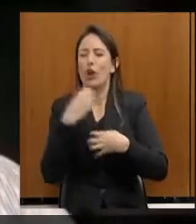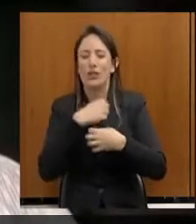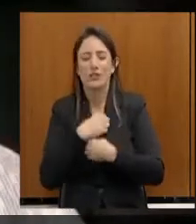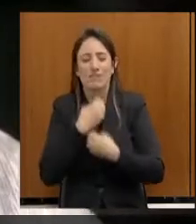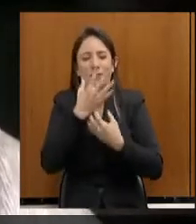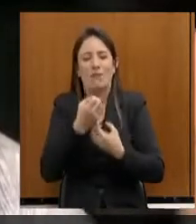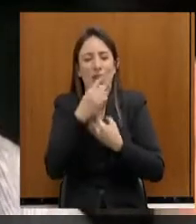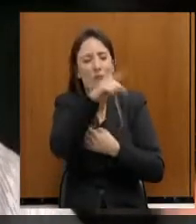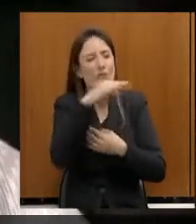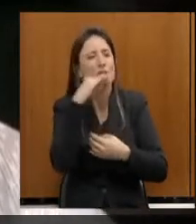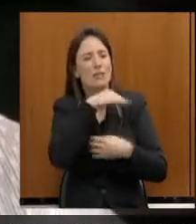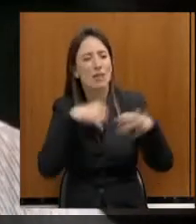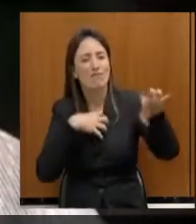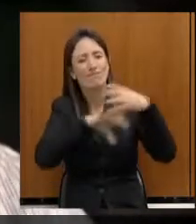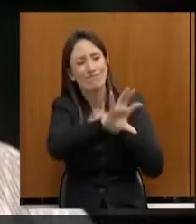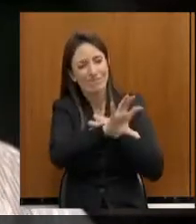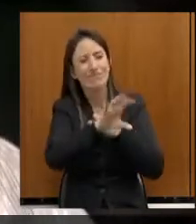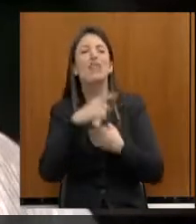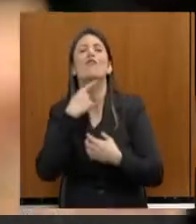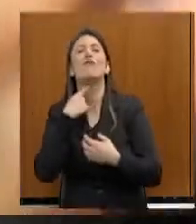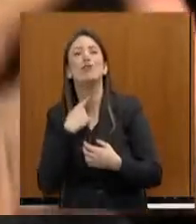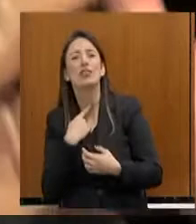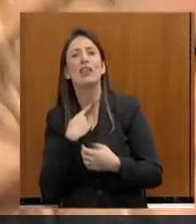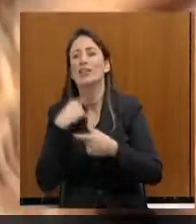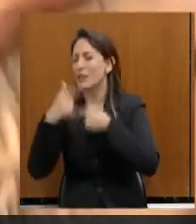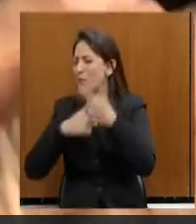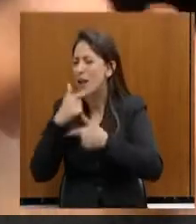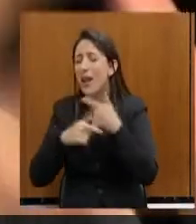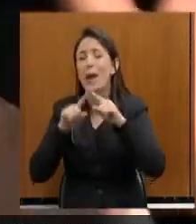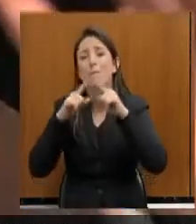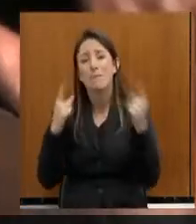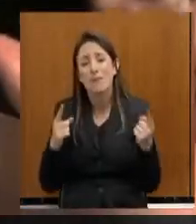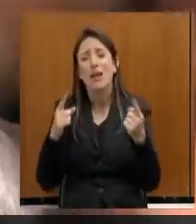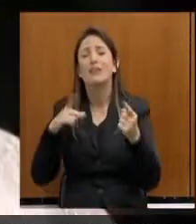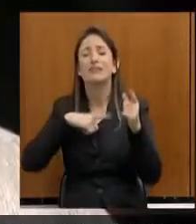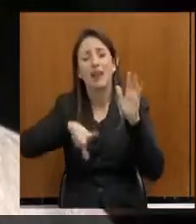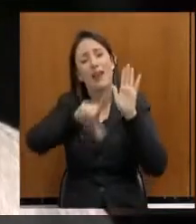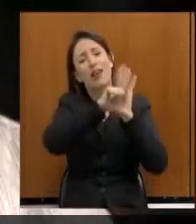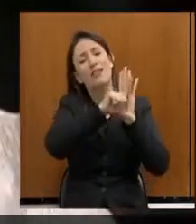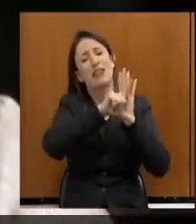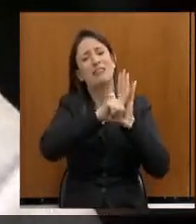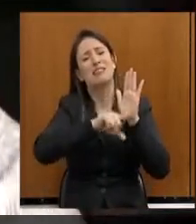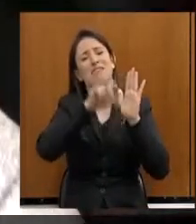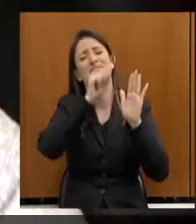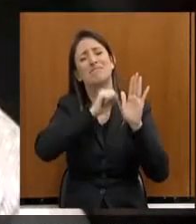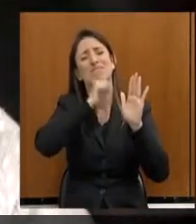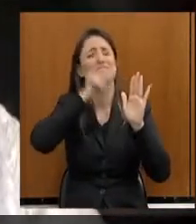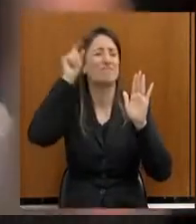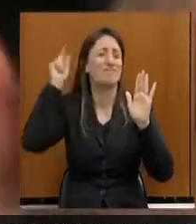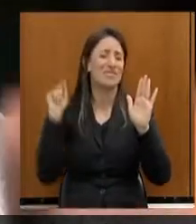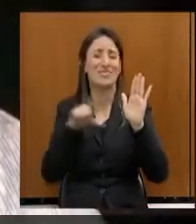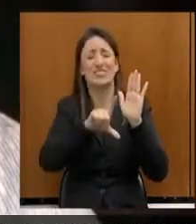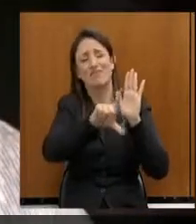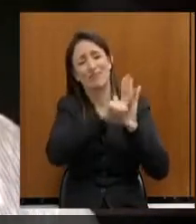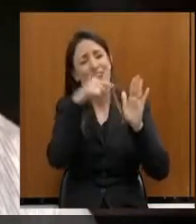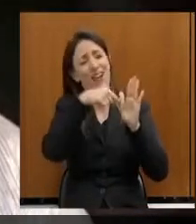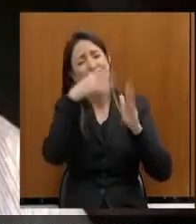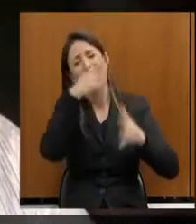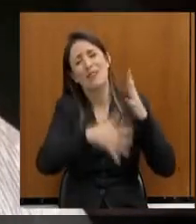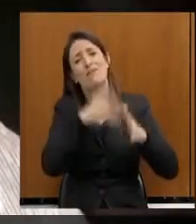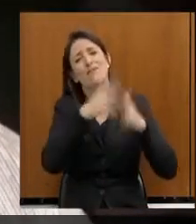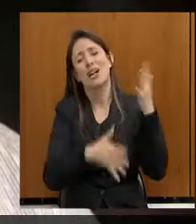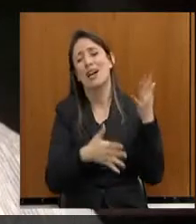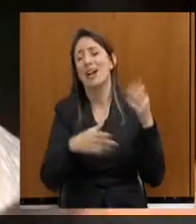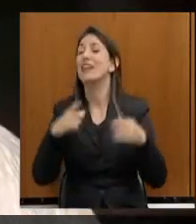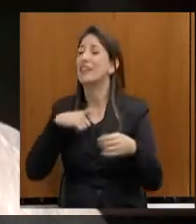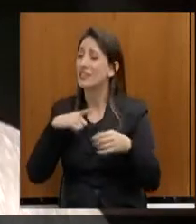trabalhar só que nós estamos sendo impedido por legislação ultrapassada a pessoa que tem a caneta na